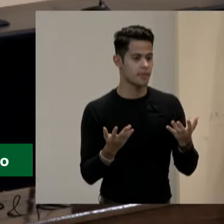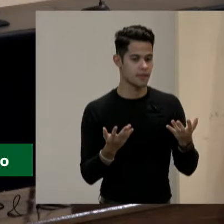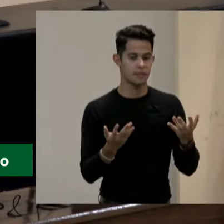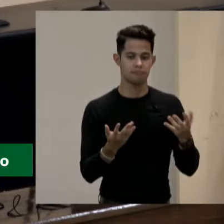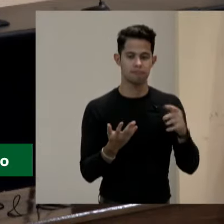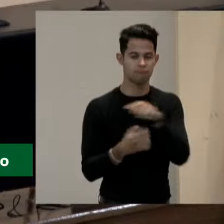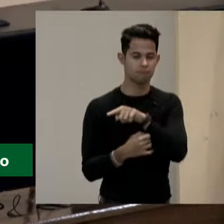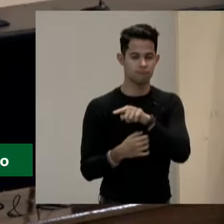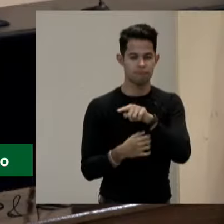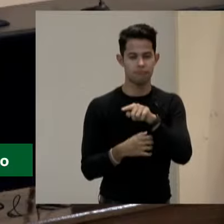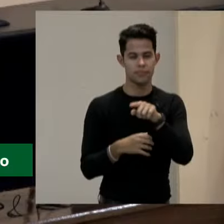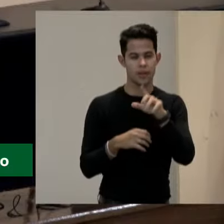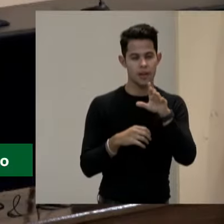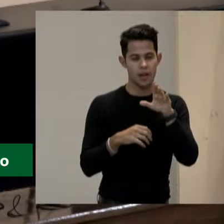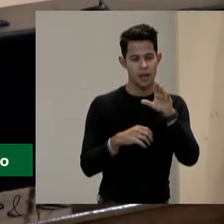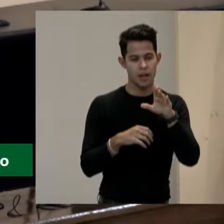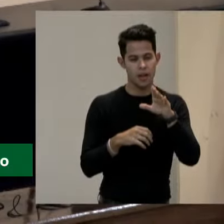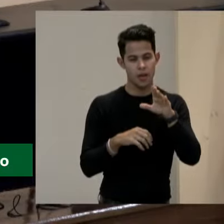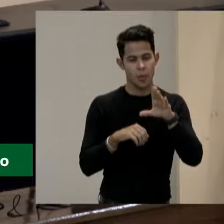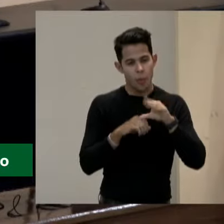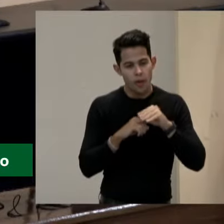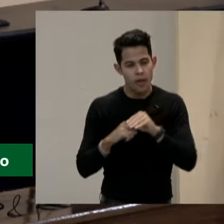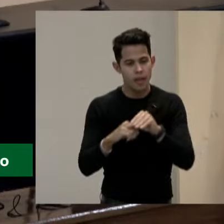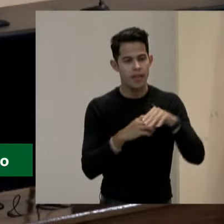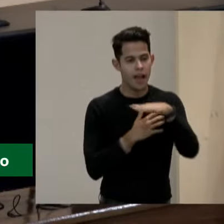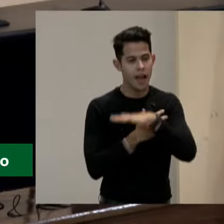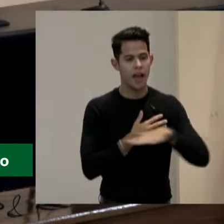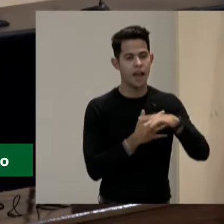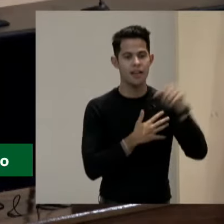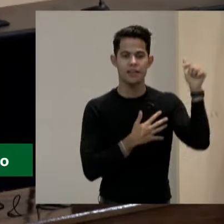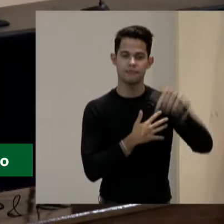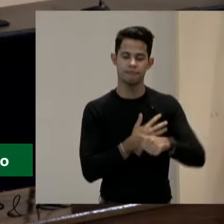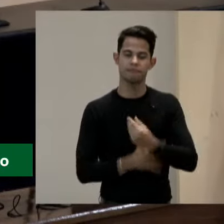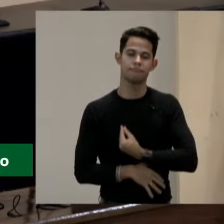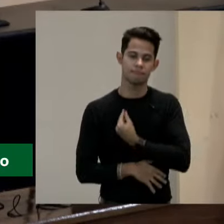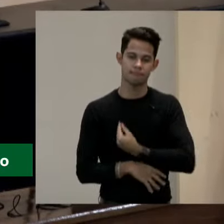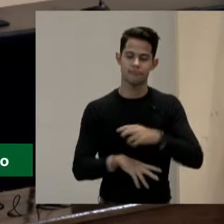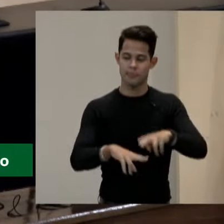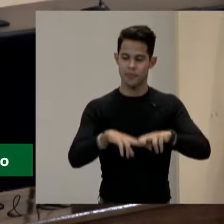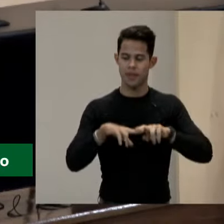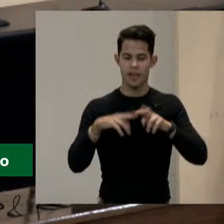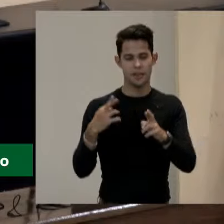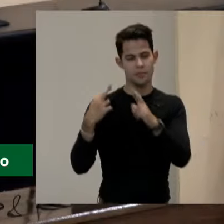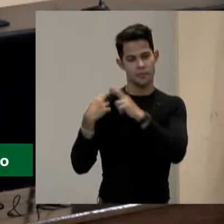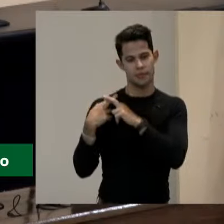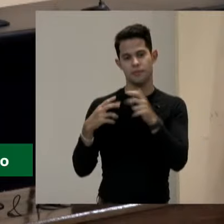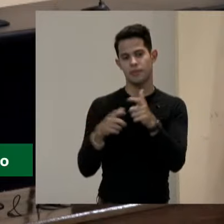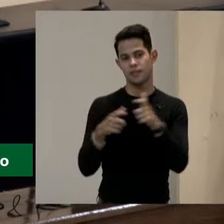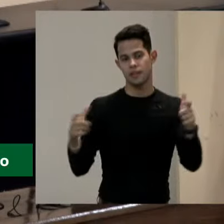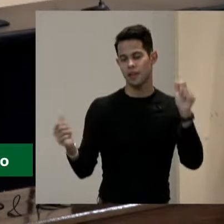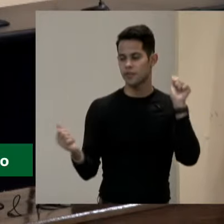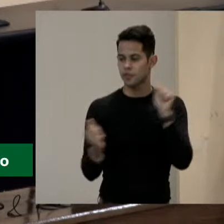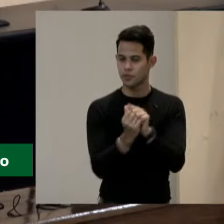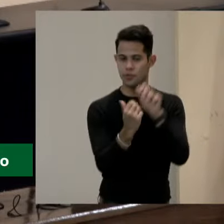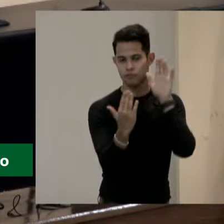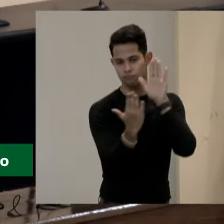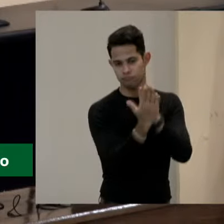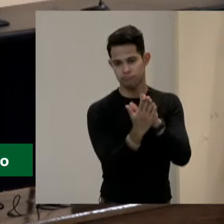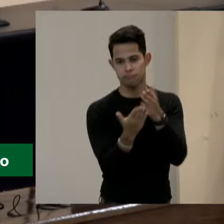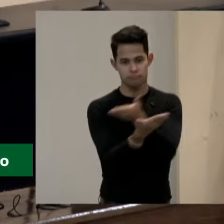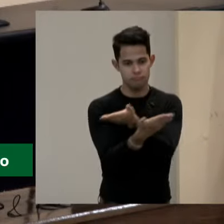conhecedor da área são quem está aqui presente hoje. Então é de grande responsabilidade estar à frente para trazer o que